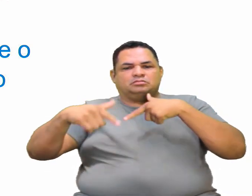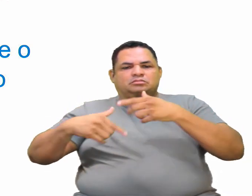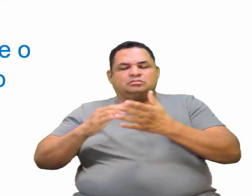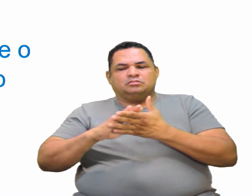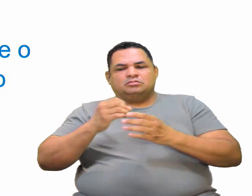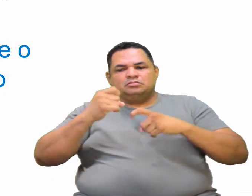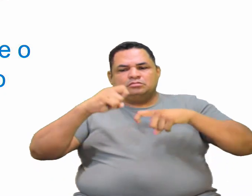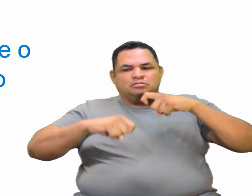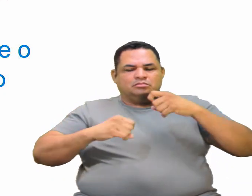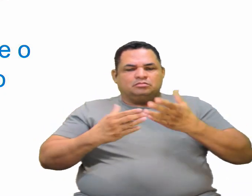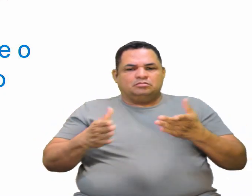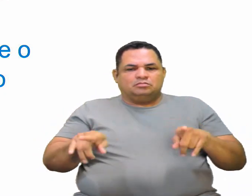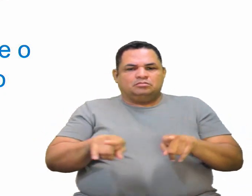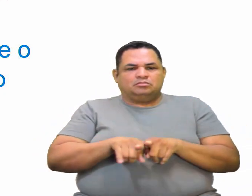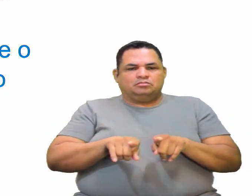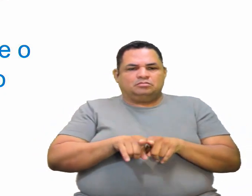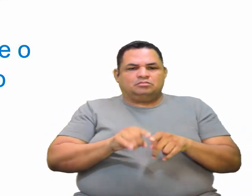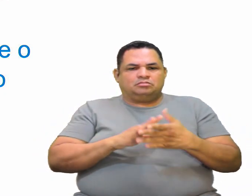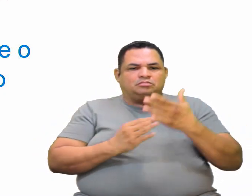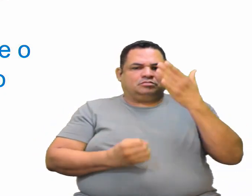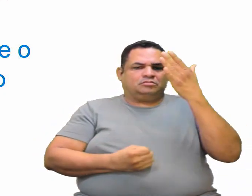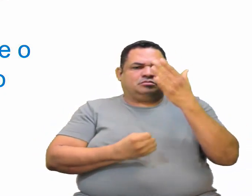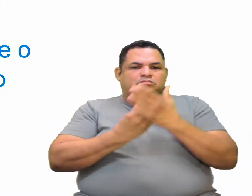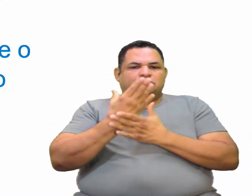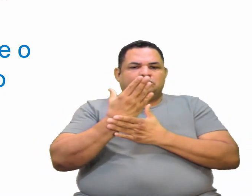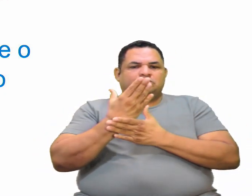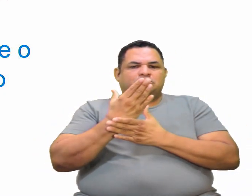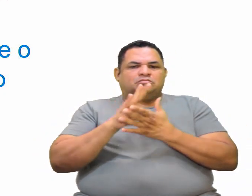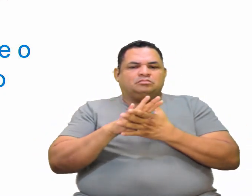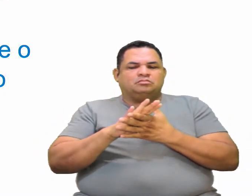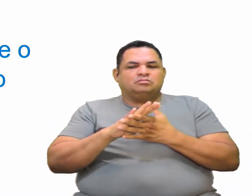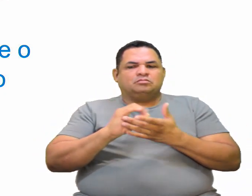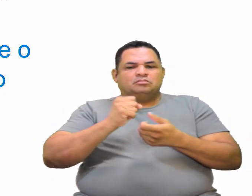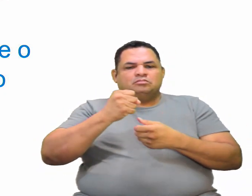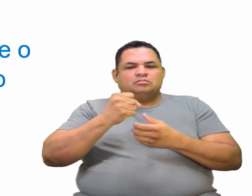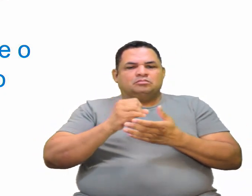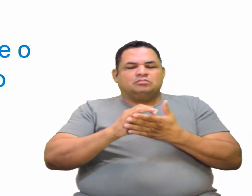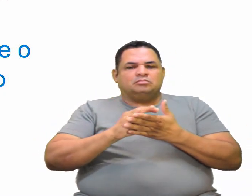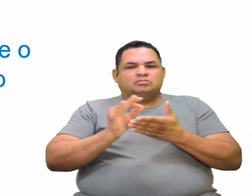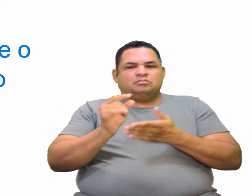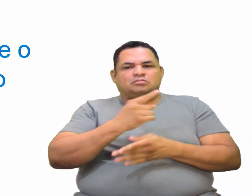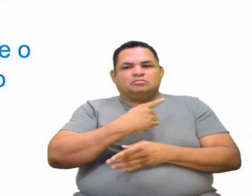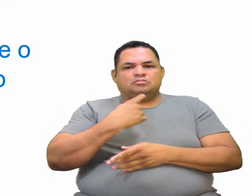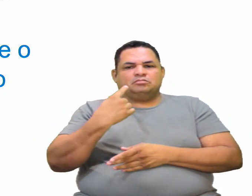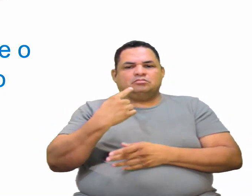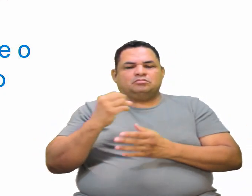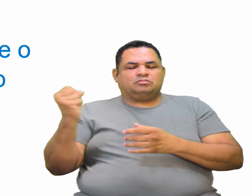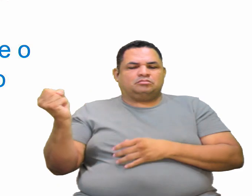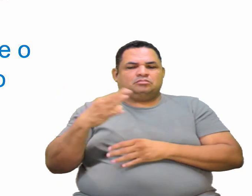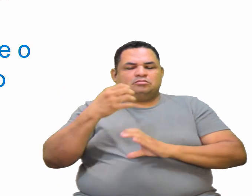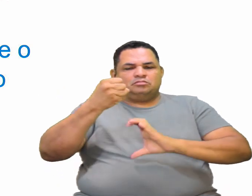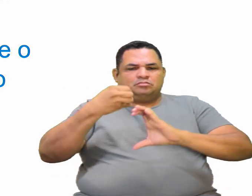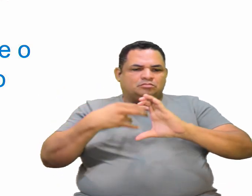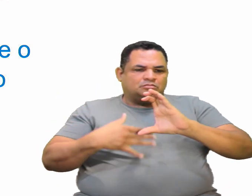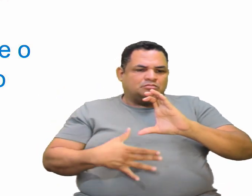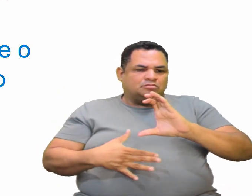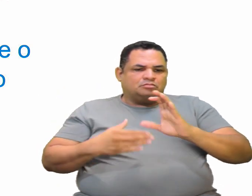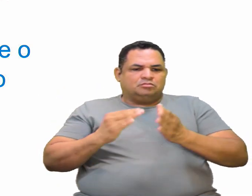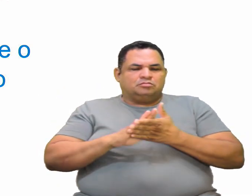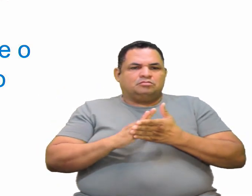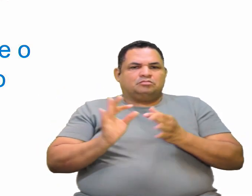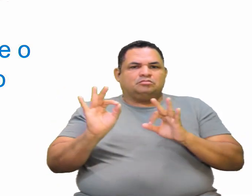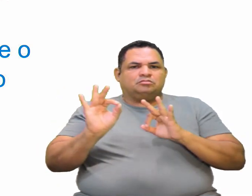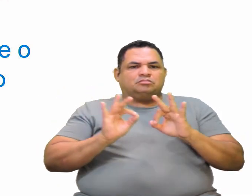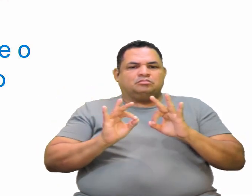e vão surgir novas espécies, né, espécies com a nova característica. E